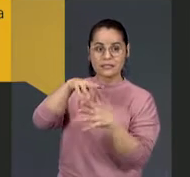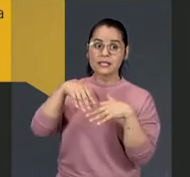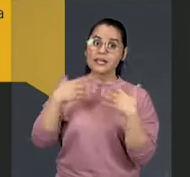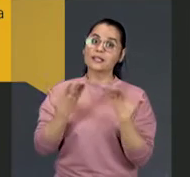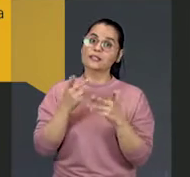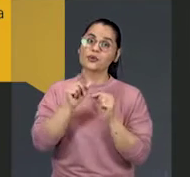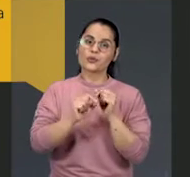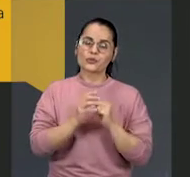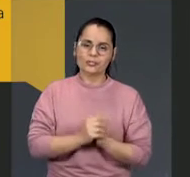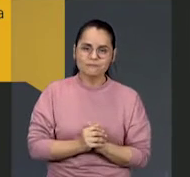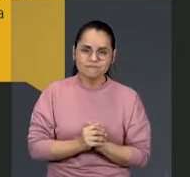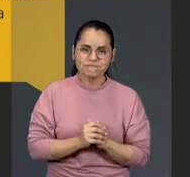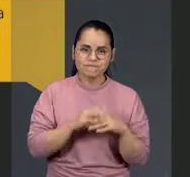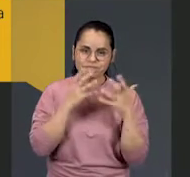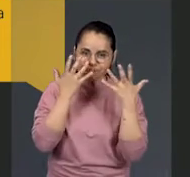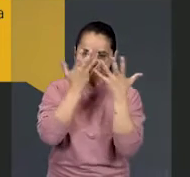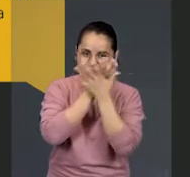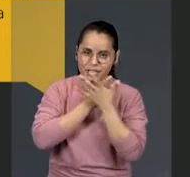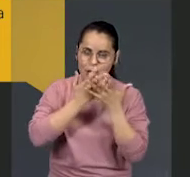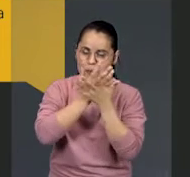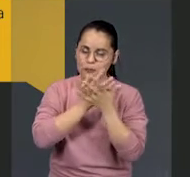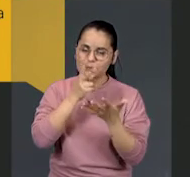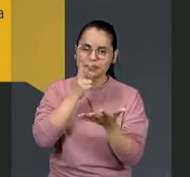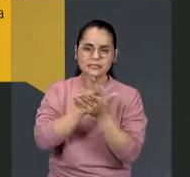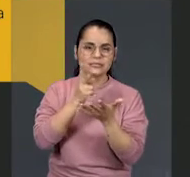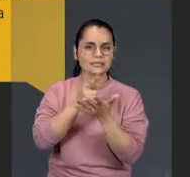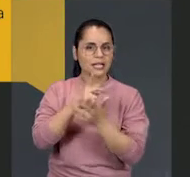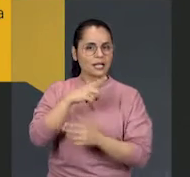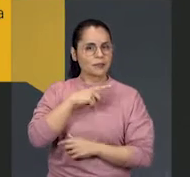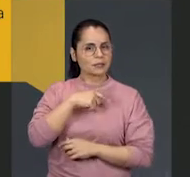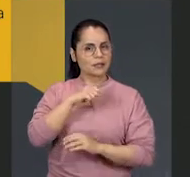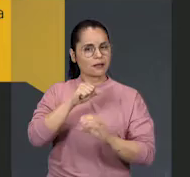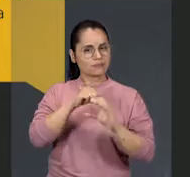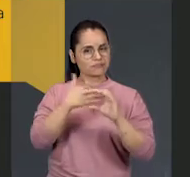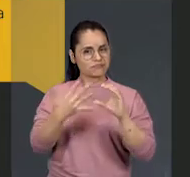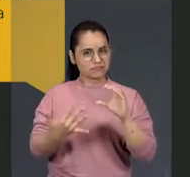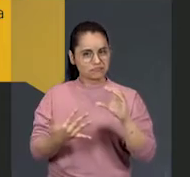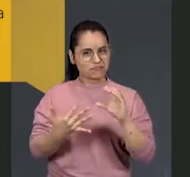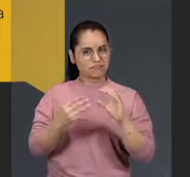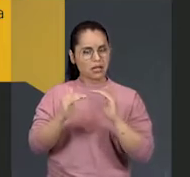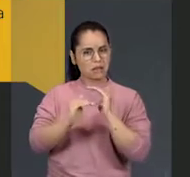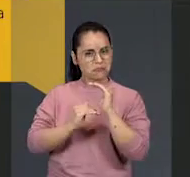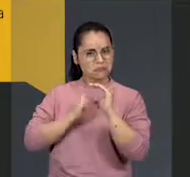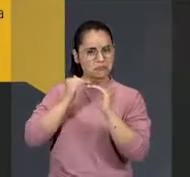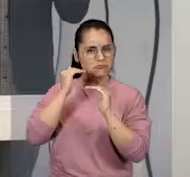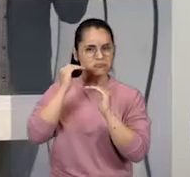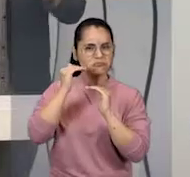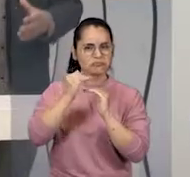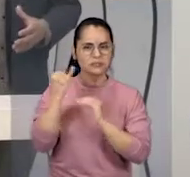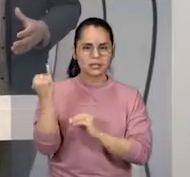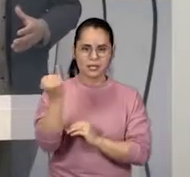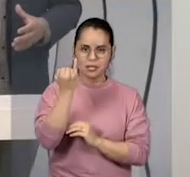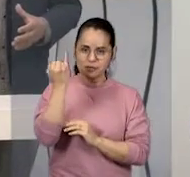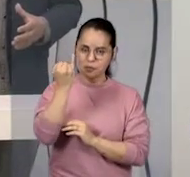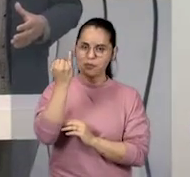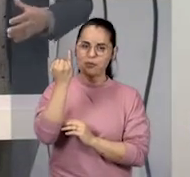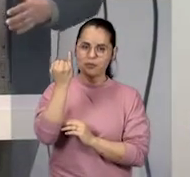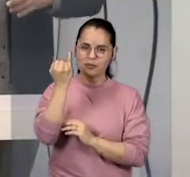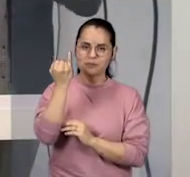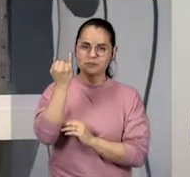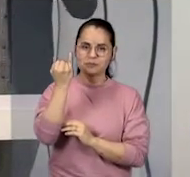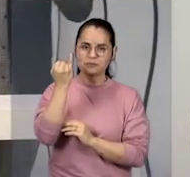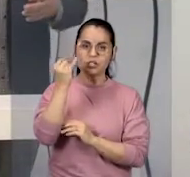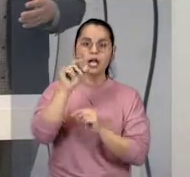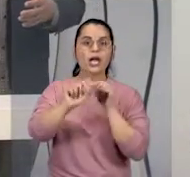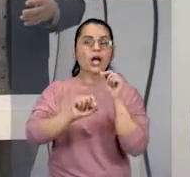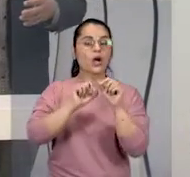Então, a música sempre vai ter esse caráter sublime, transcendental. Ela